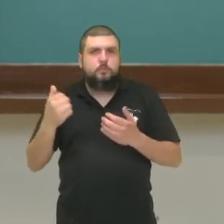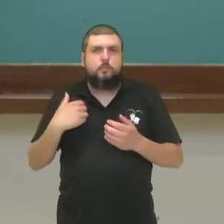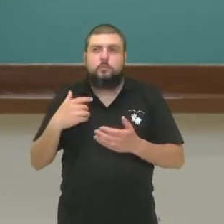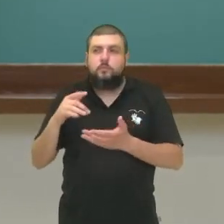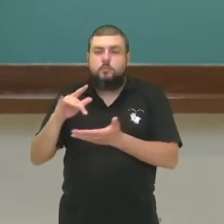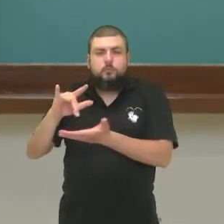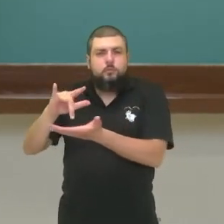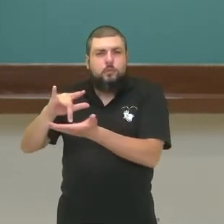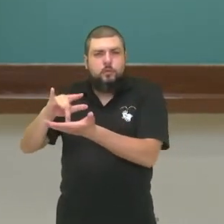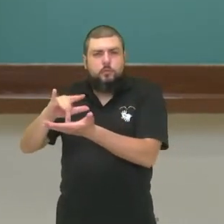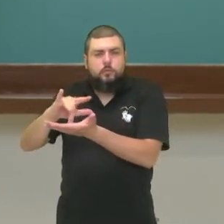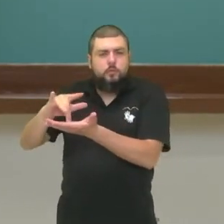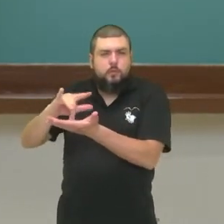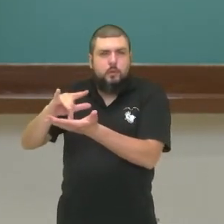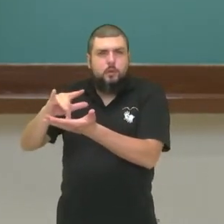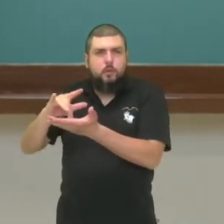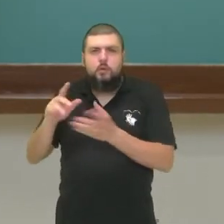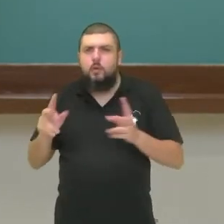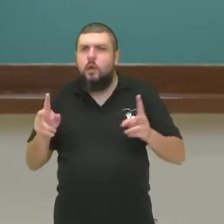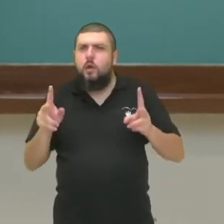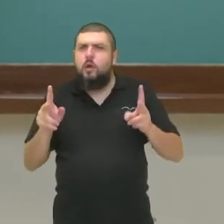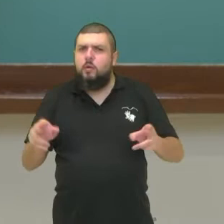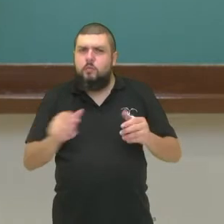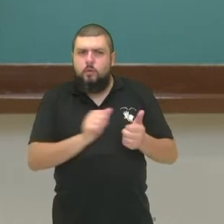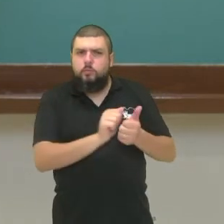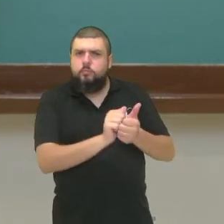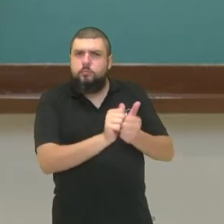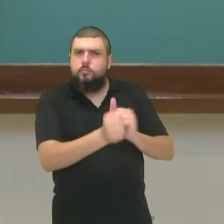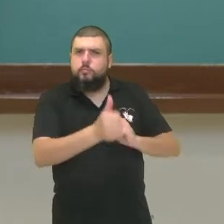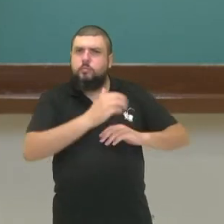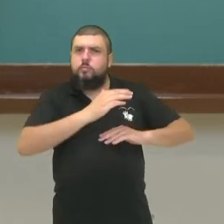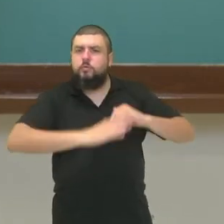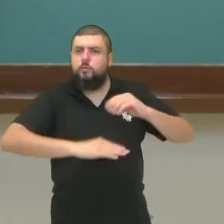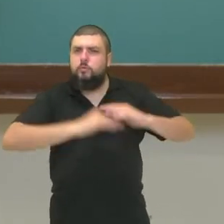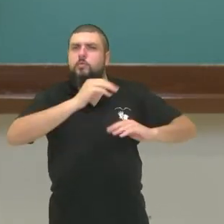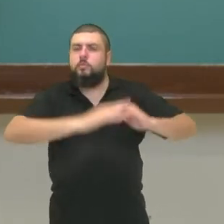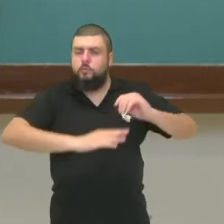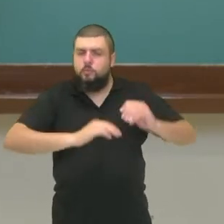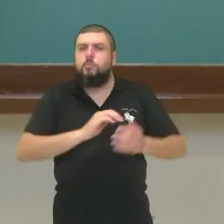qualquer esportista, com qualquer atleta profissional. O